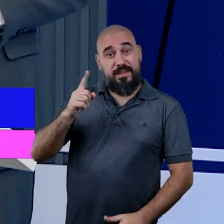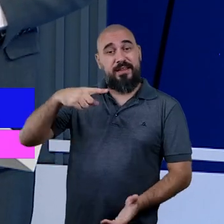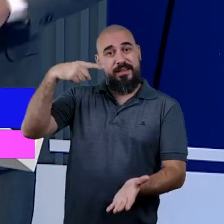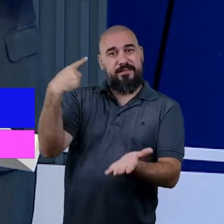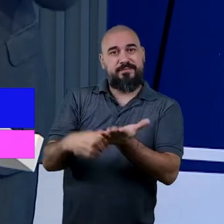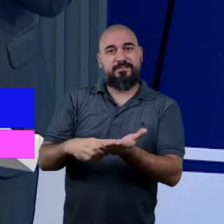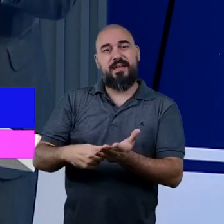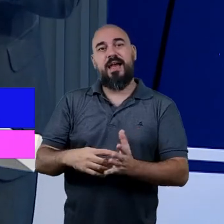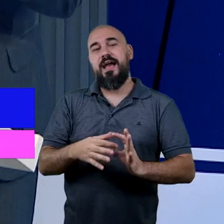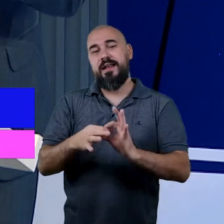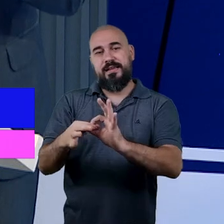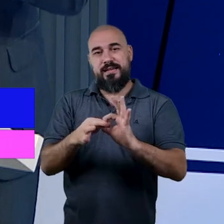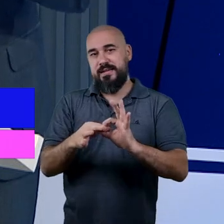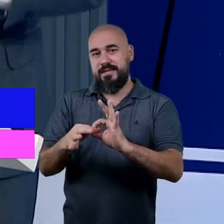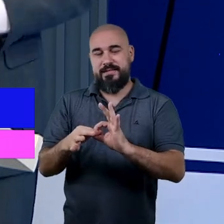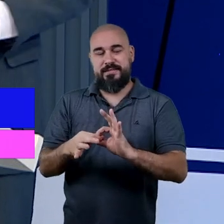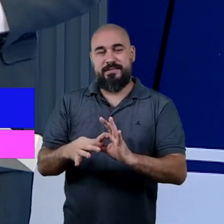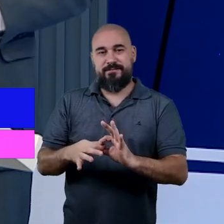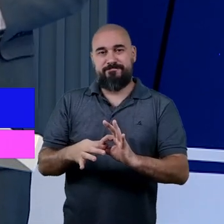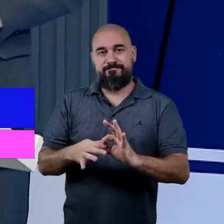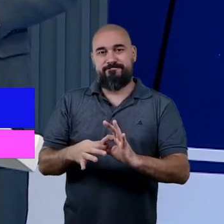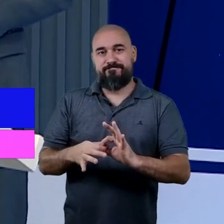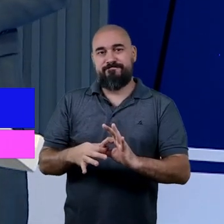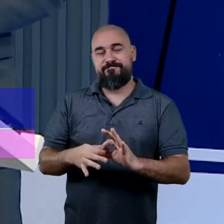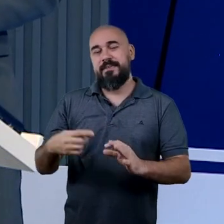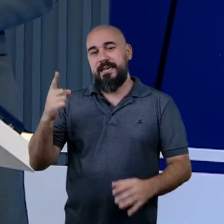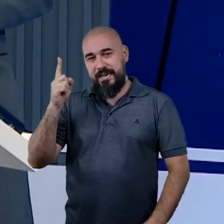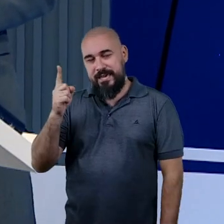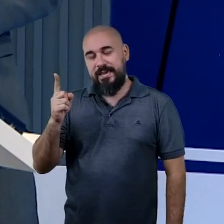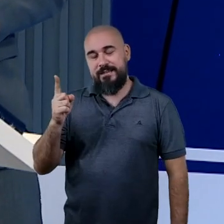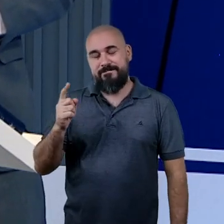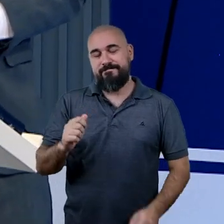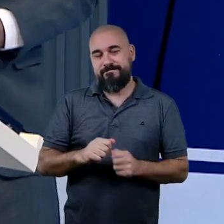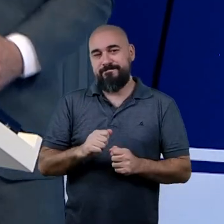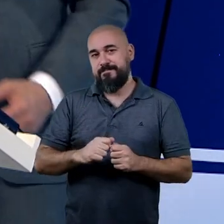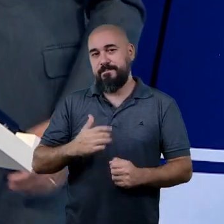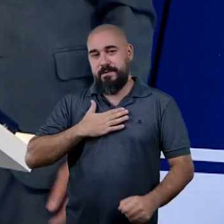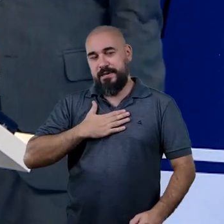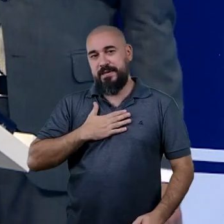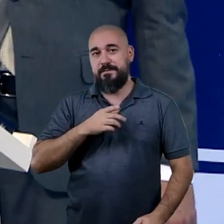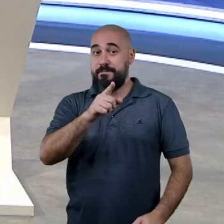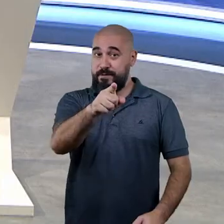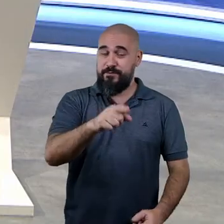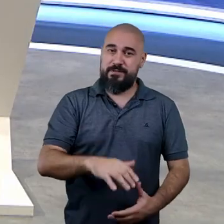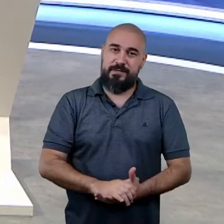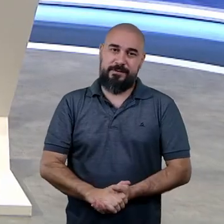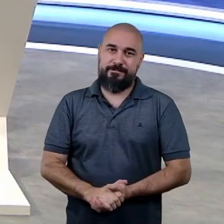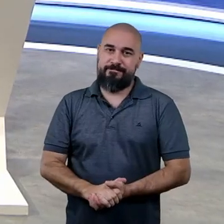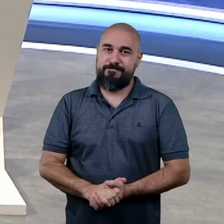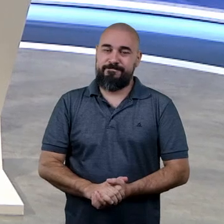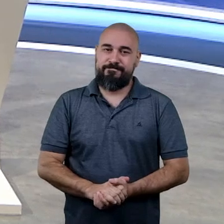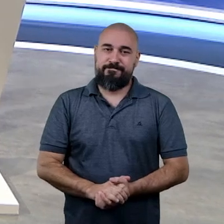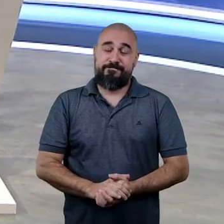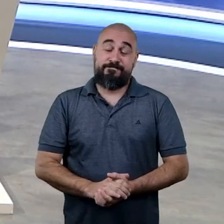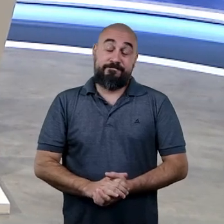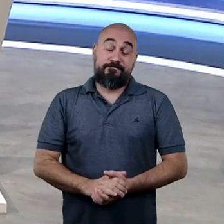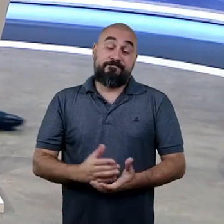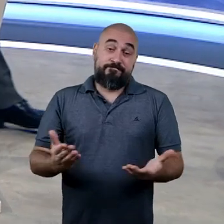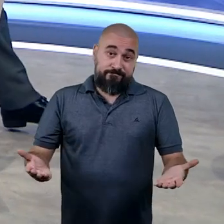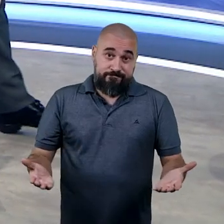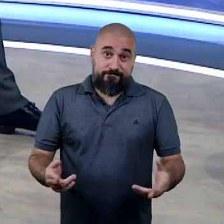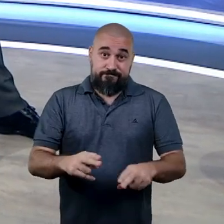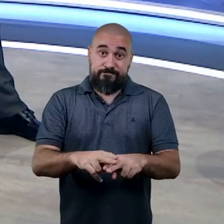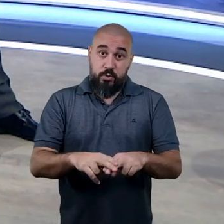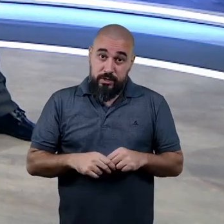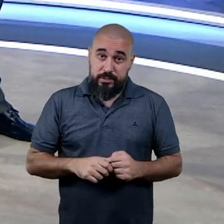estabelece. Esse é o pacto que Ele tem para a minha vida e para a sua vida. Portanto, decidir-se